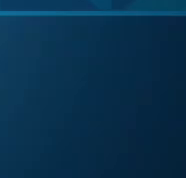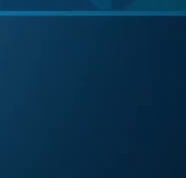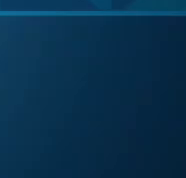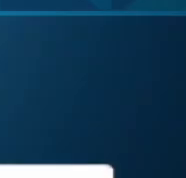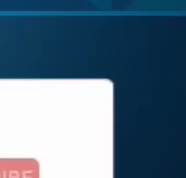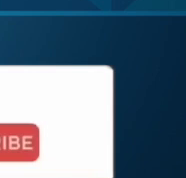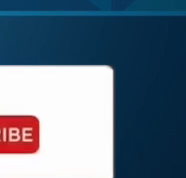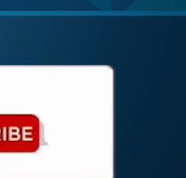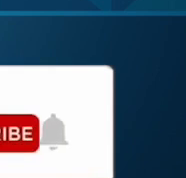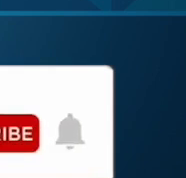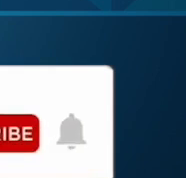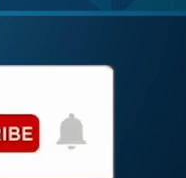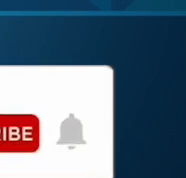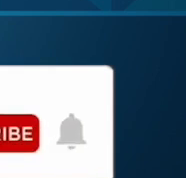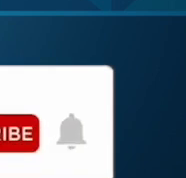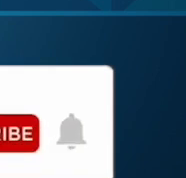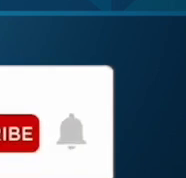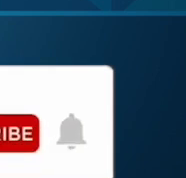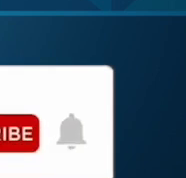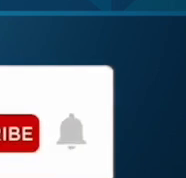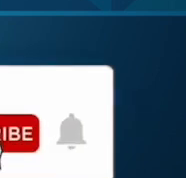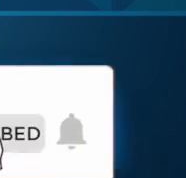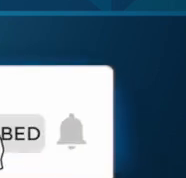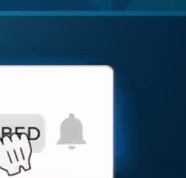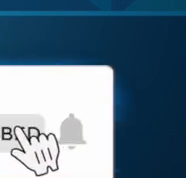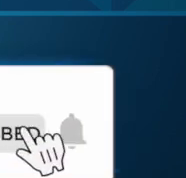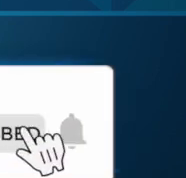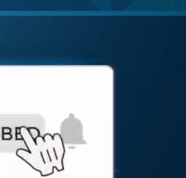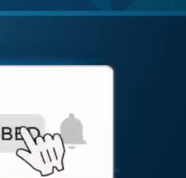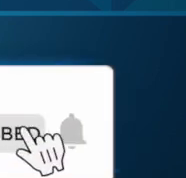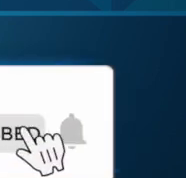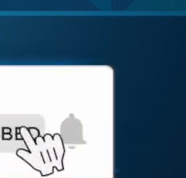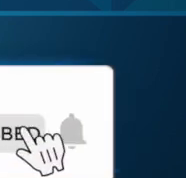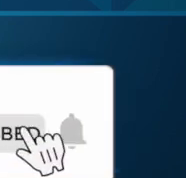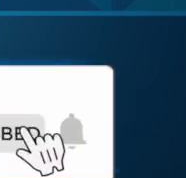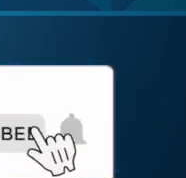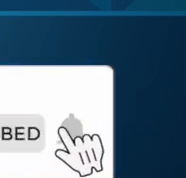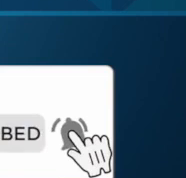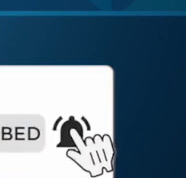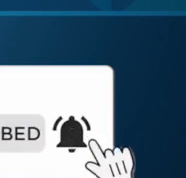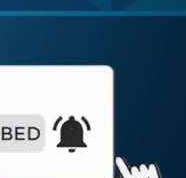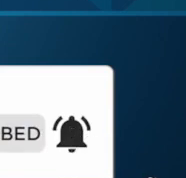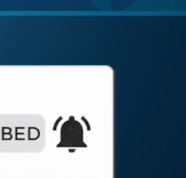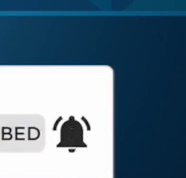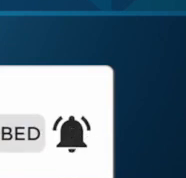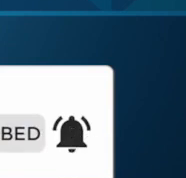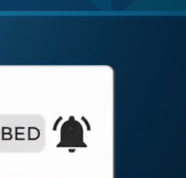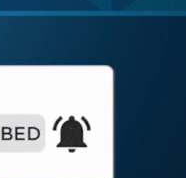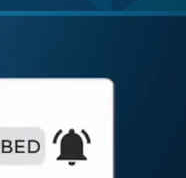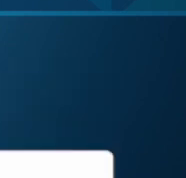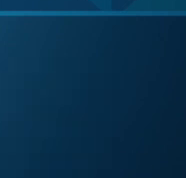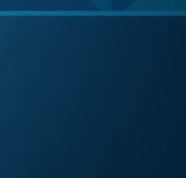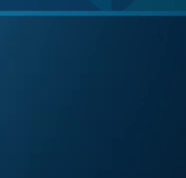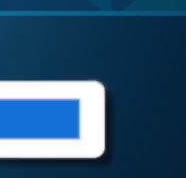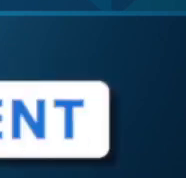informação factuais no atuais, que te haluha, inscreva e ha canal RTTL, hanehan botão